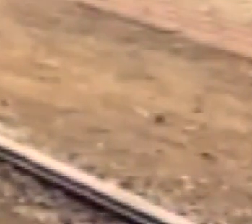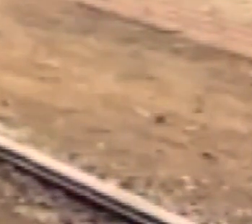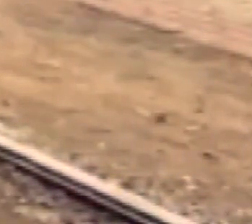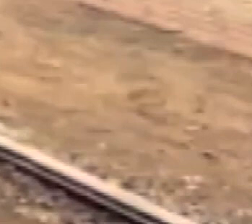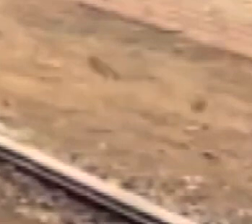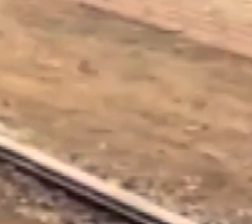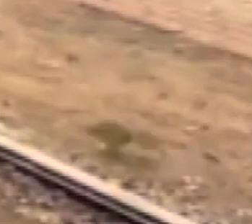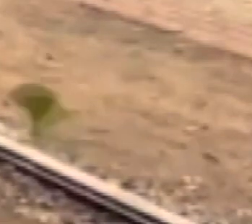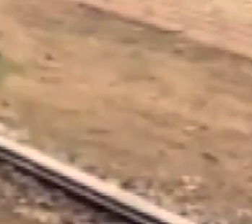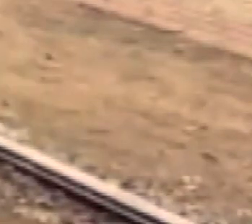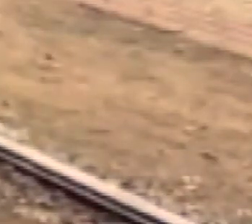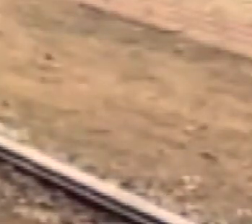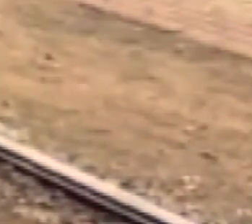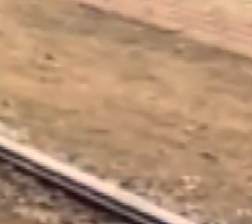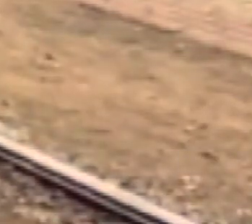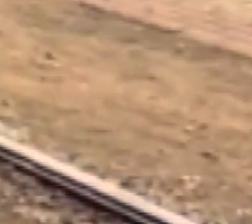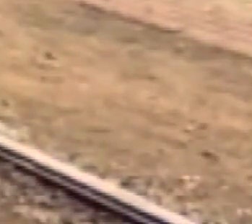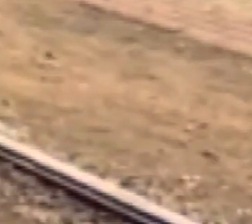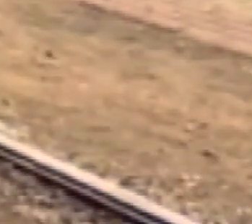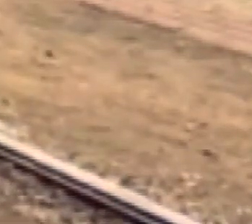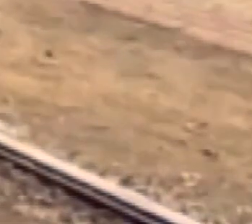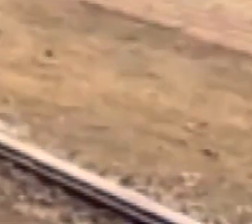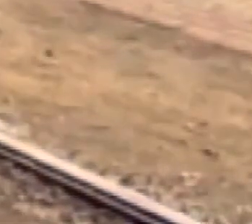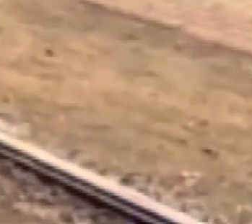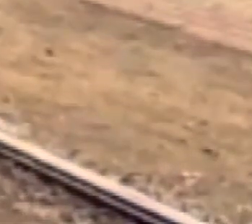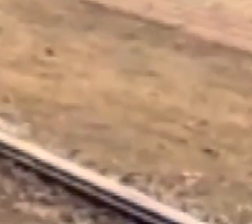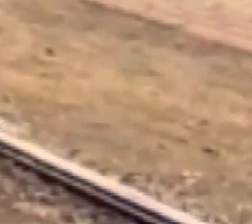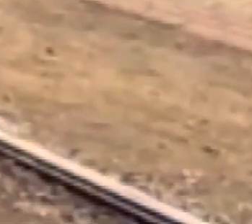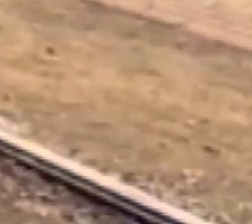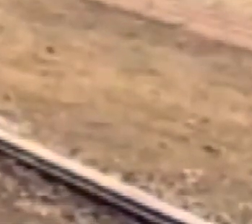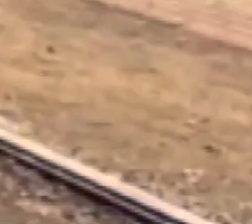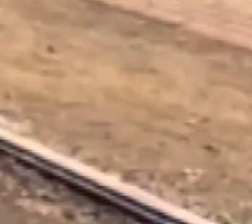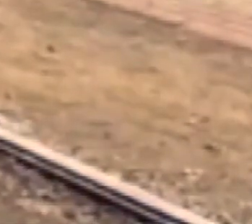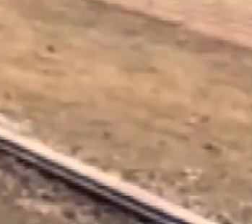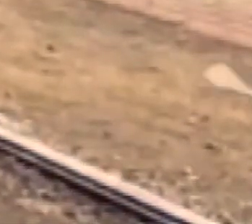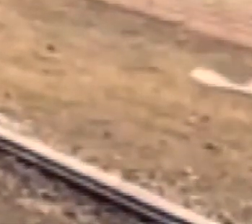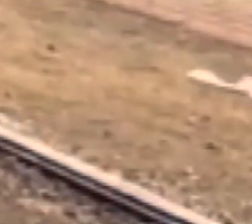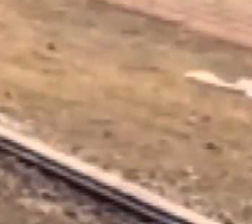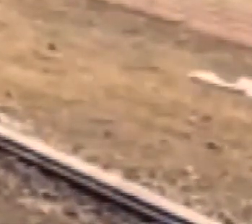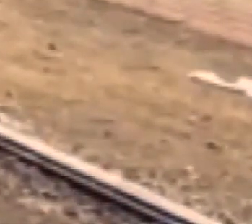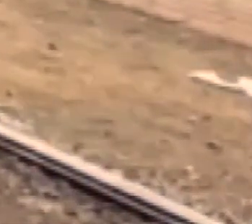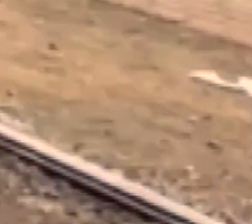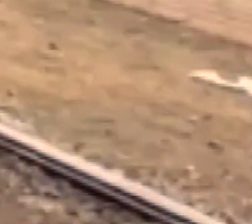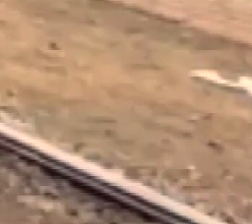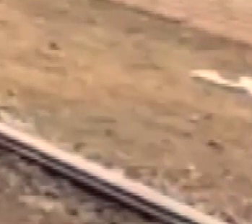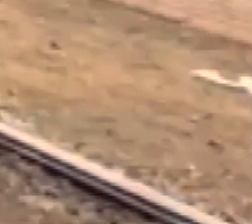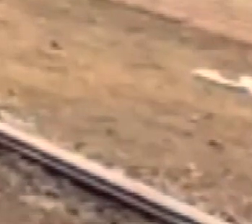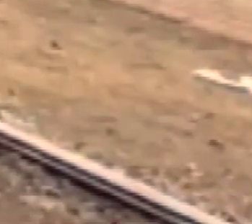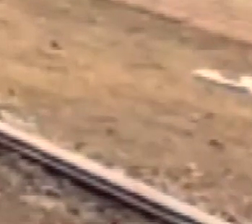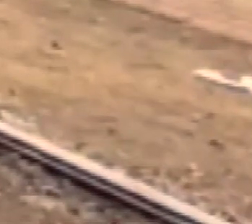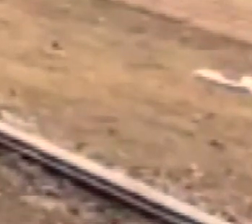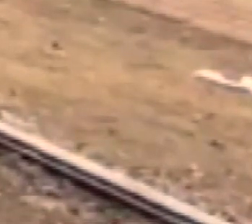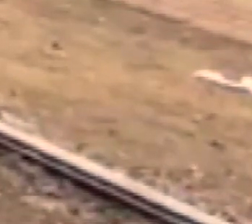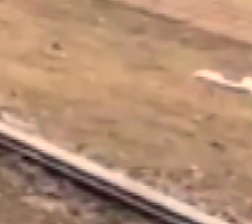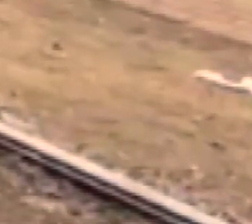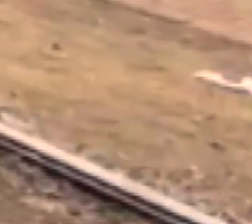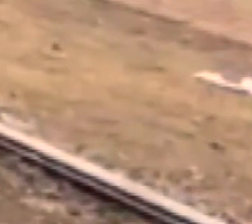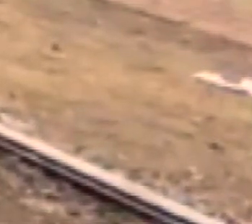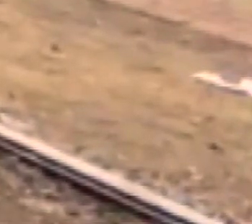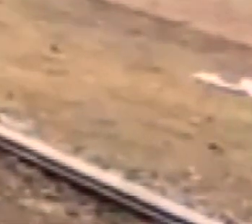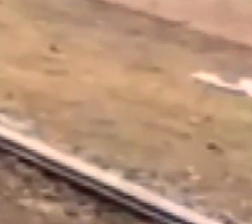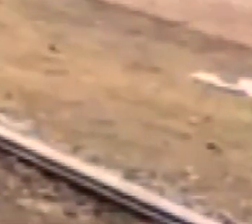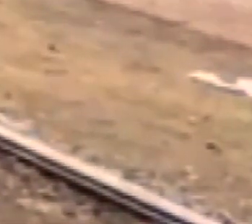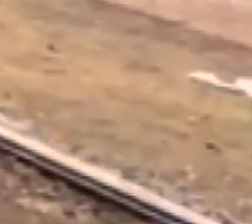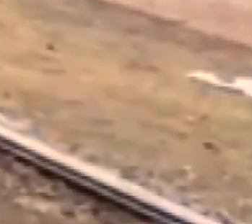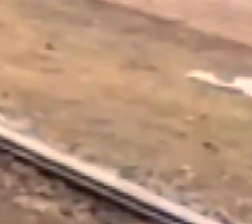Convidá-los para o dia 26 de setembro, às 9 horas da manhã, fazermos uma caminhada